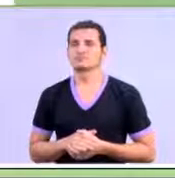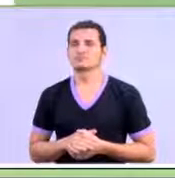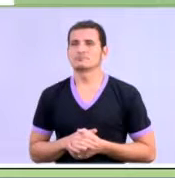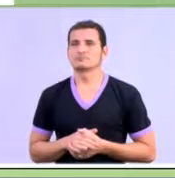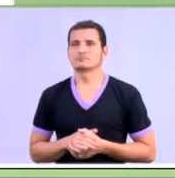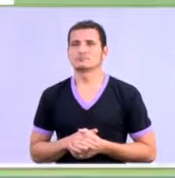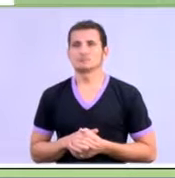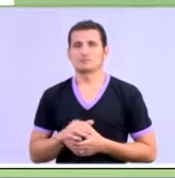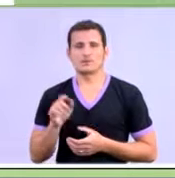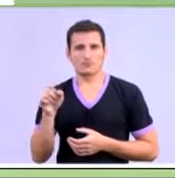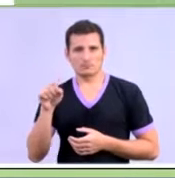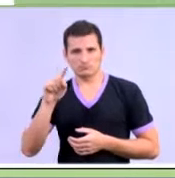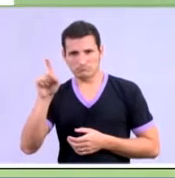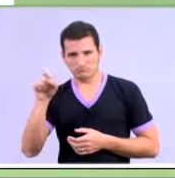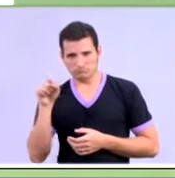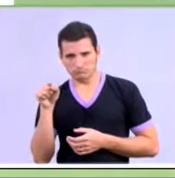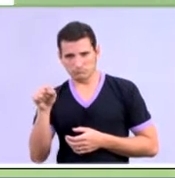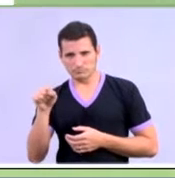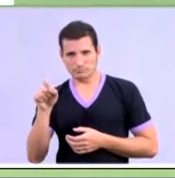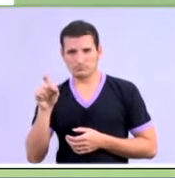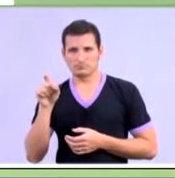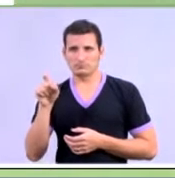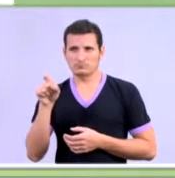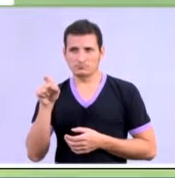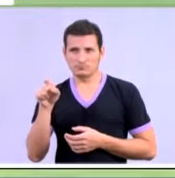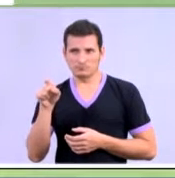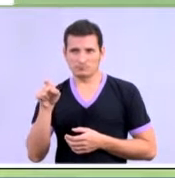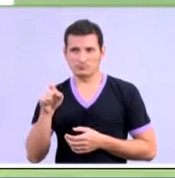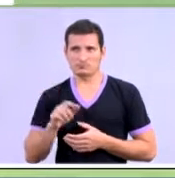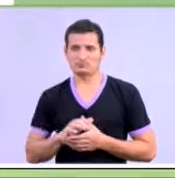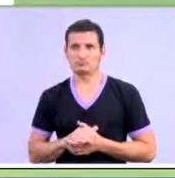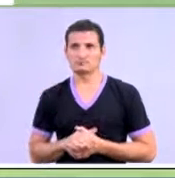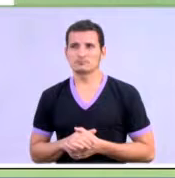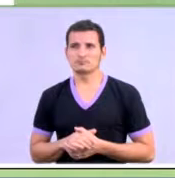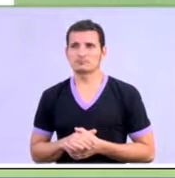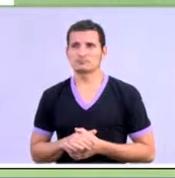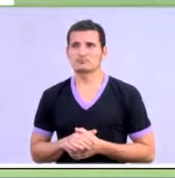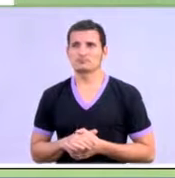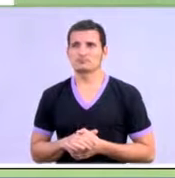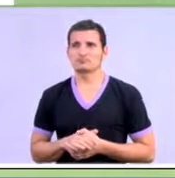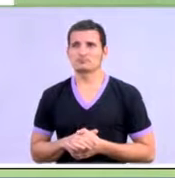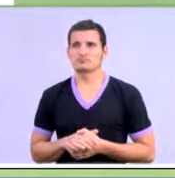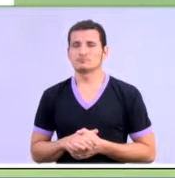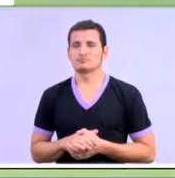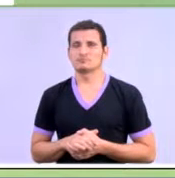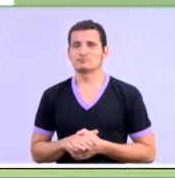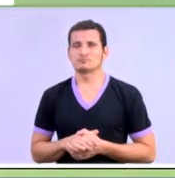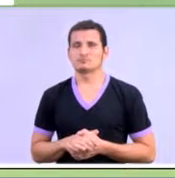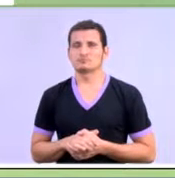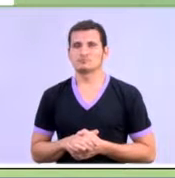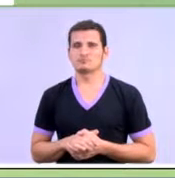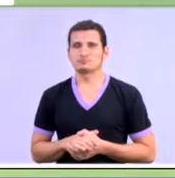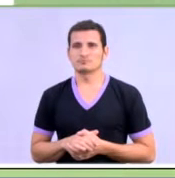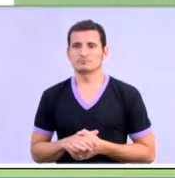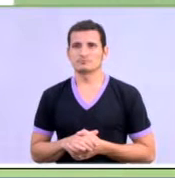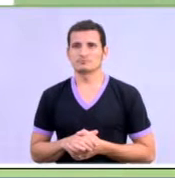essa interrogaçãozinha aqui, vamos apagar aqui só para ficar mais claro, né?